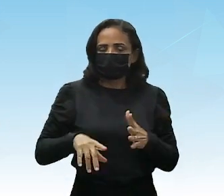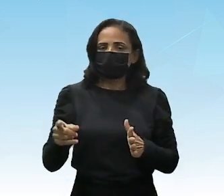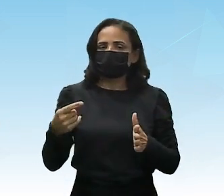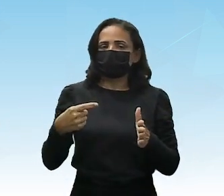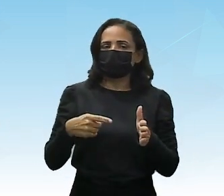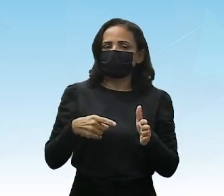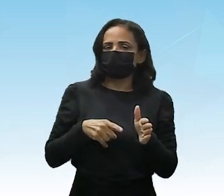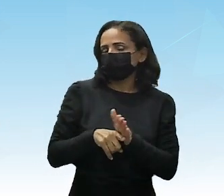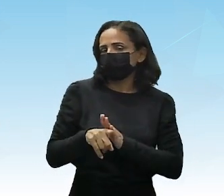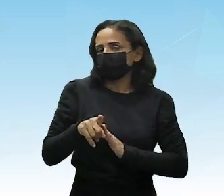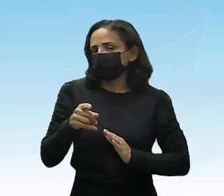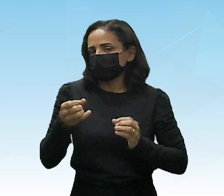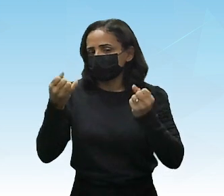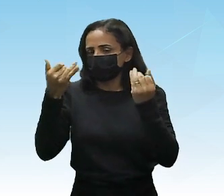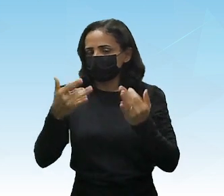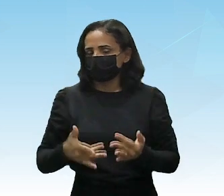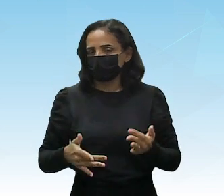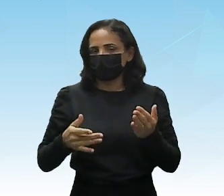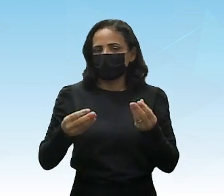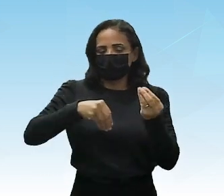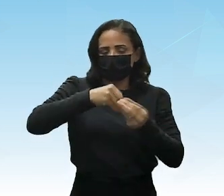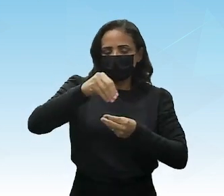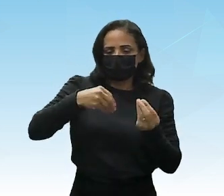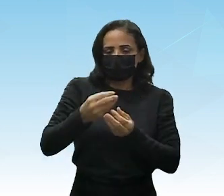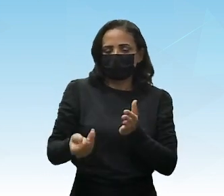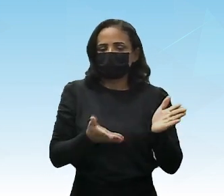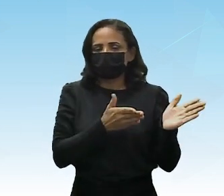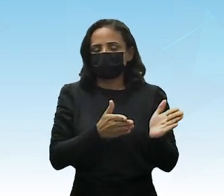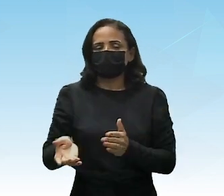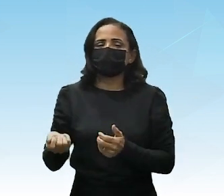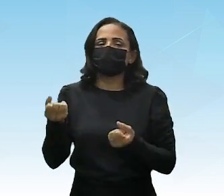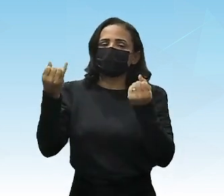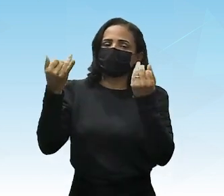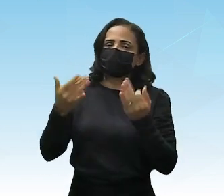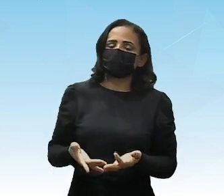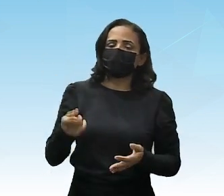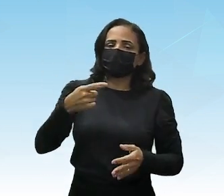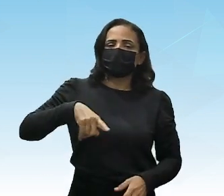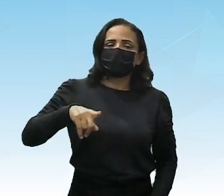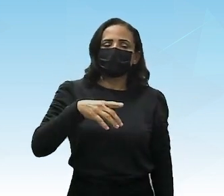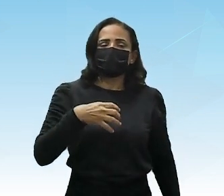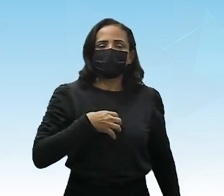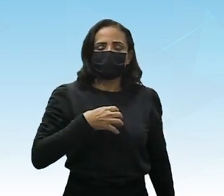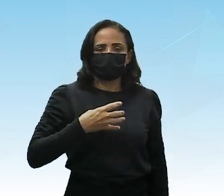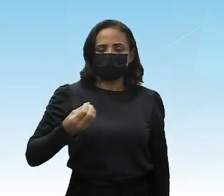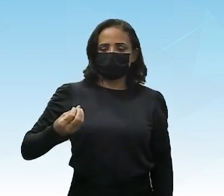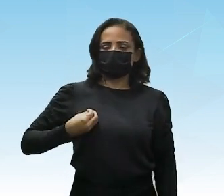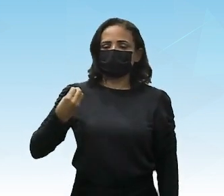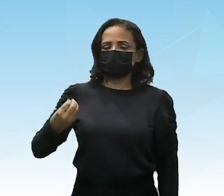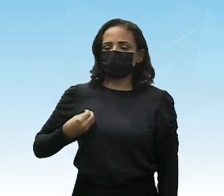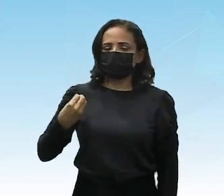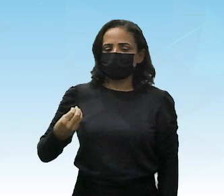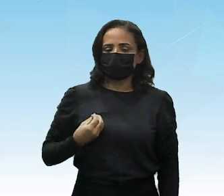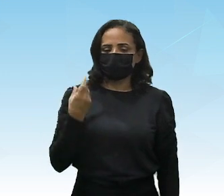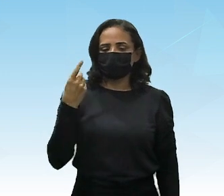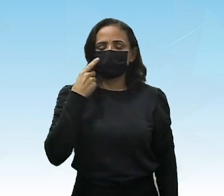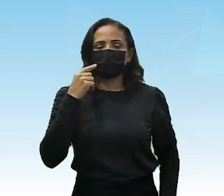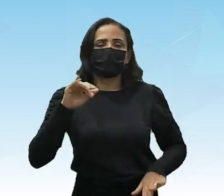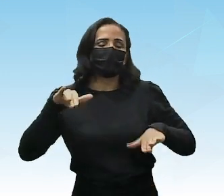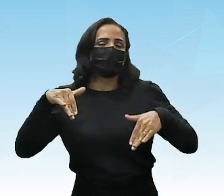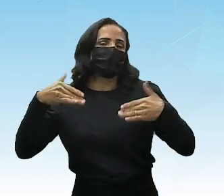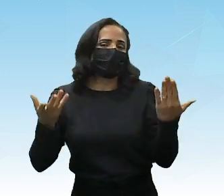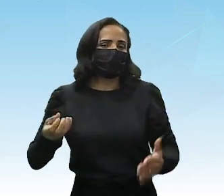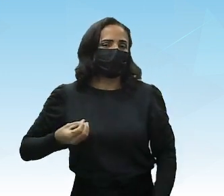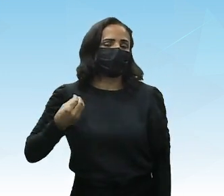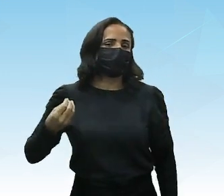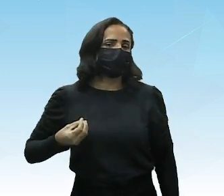falando de substância tóxica, ele quer que você diga aí, desses serizinhos aí que aparecem aí, qual é o ser